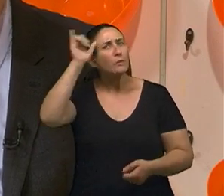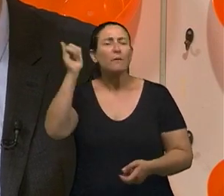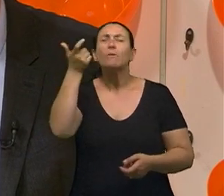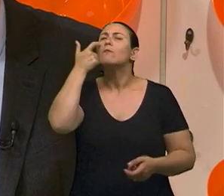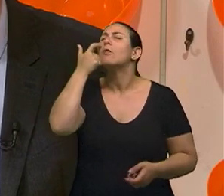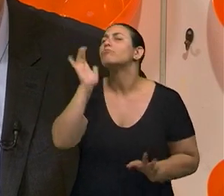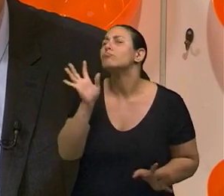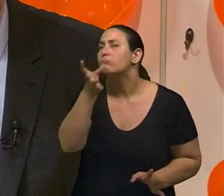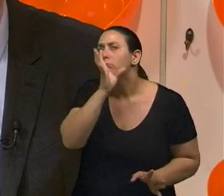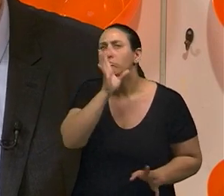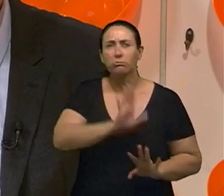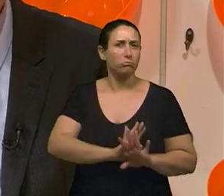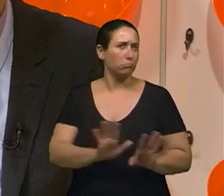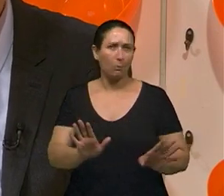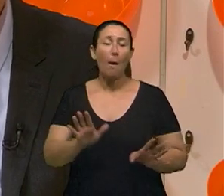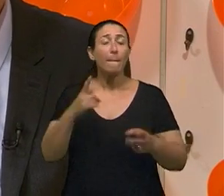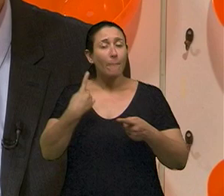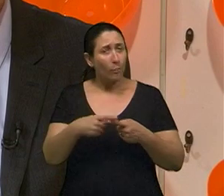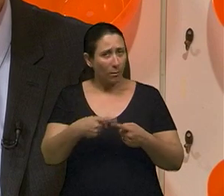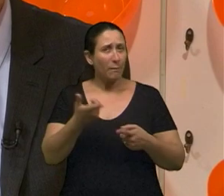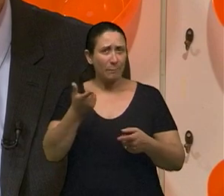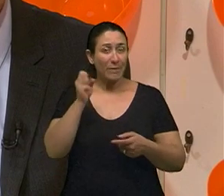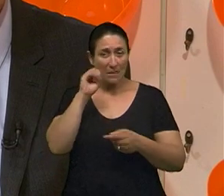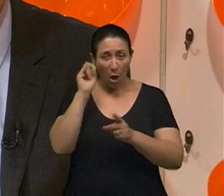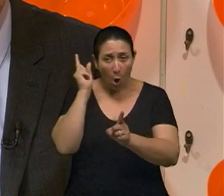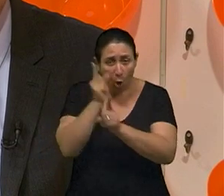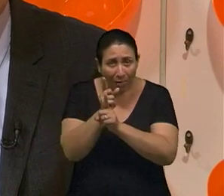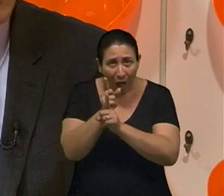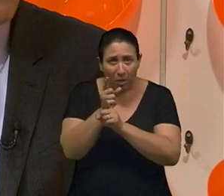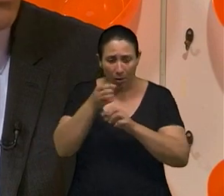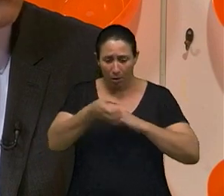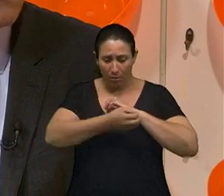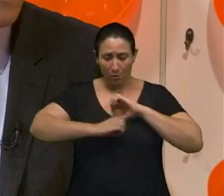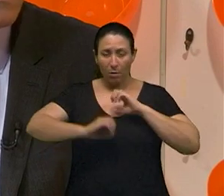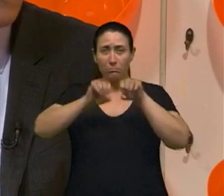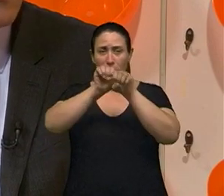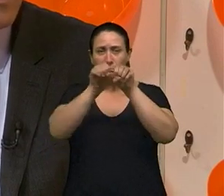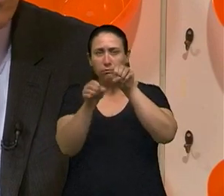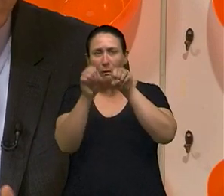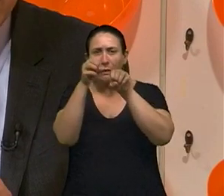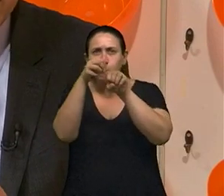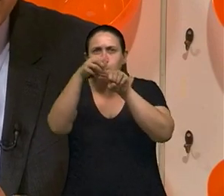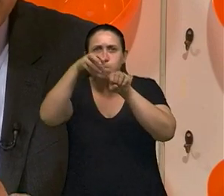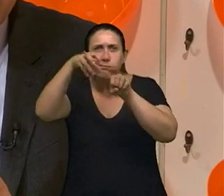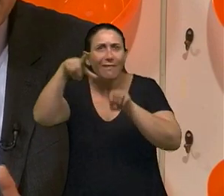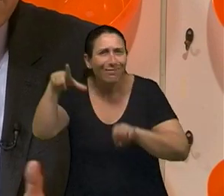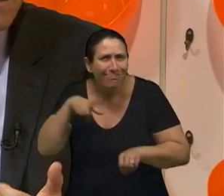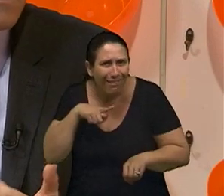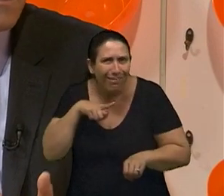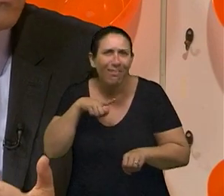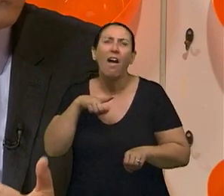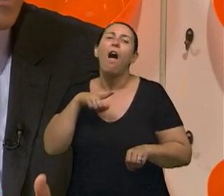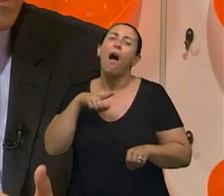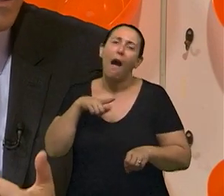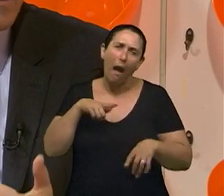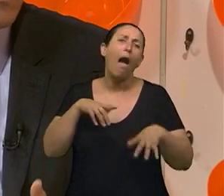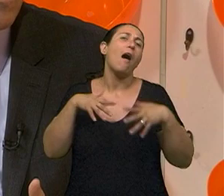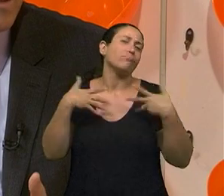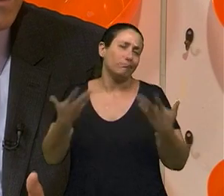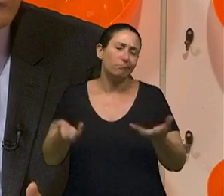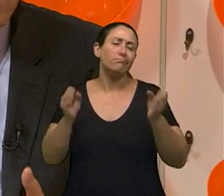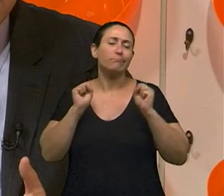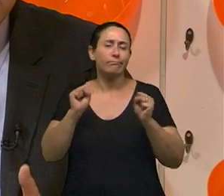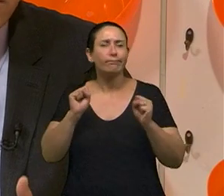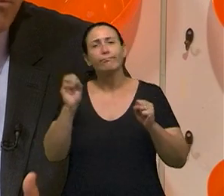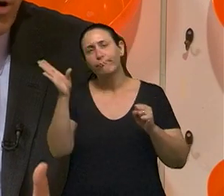nesse caso da ruptura porque se for encontrado o aneurisma isso é bom porque o aneurismo foi encontrado ainda numa